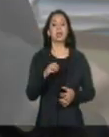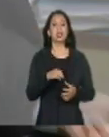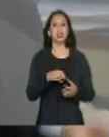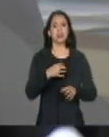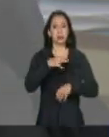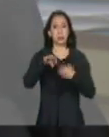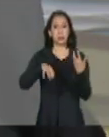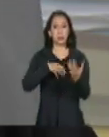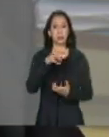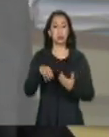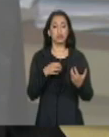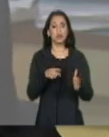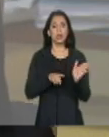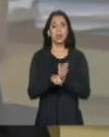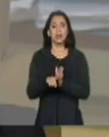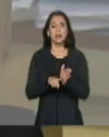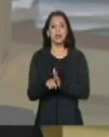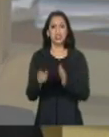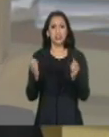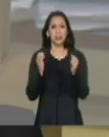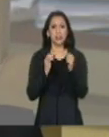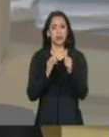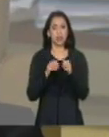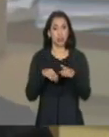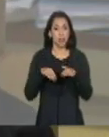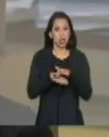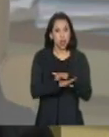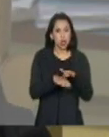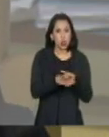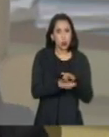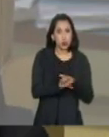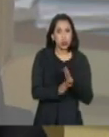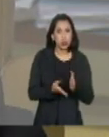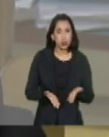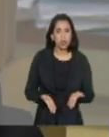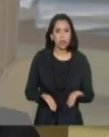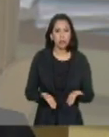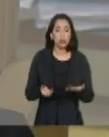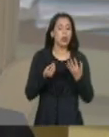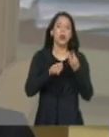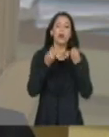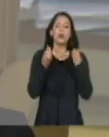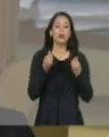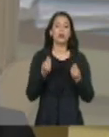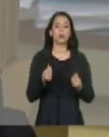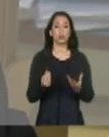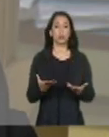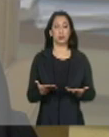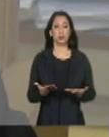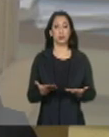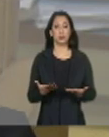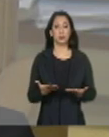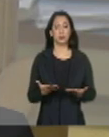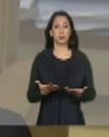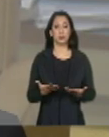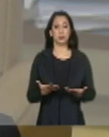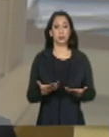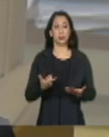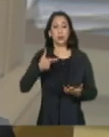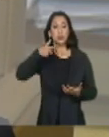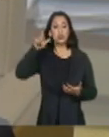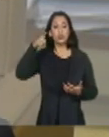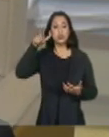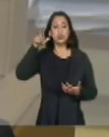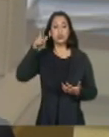portanto, investigações que correm na gaveta. Veja que isso tem consequências. Anteontem nós